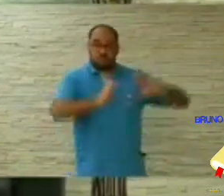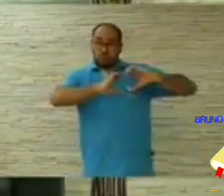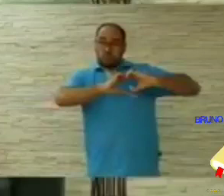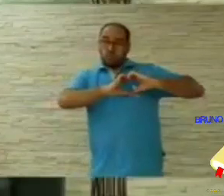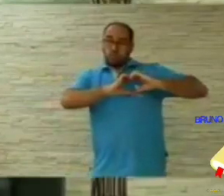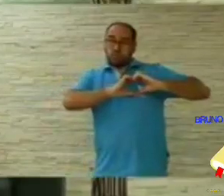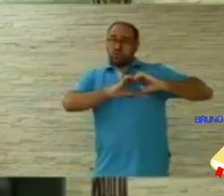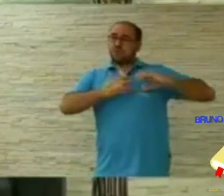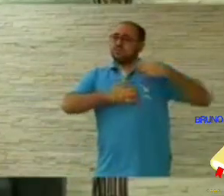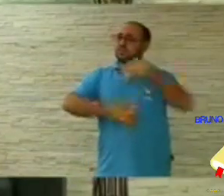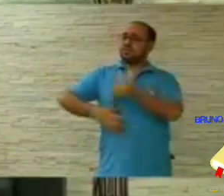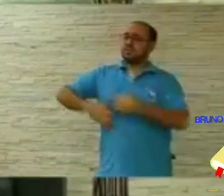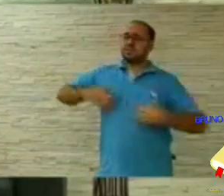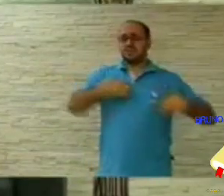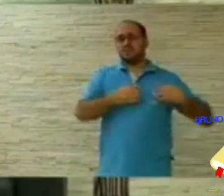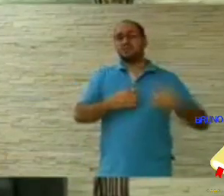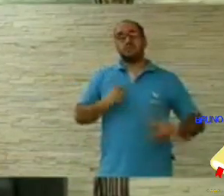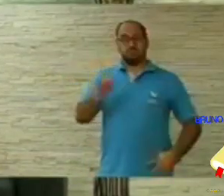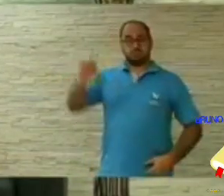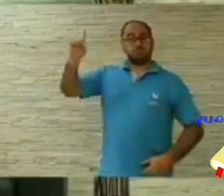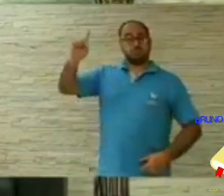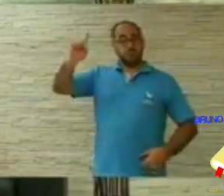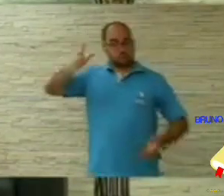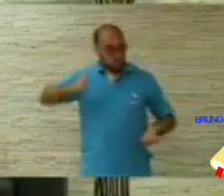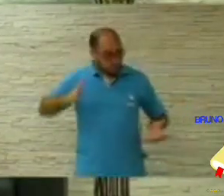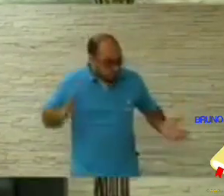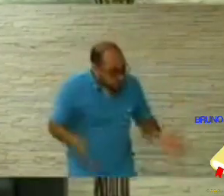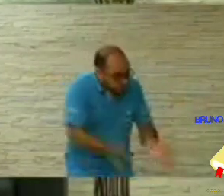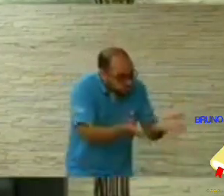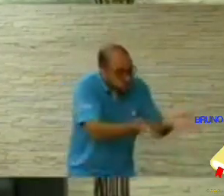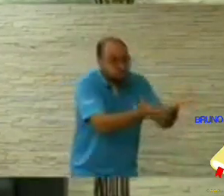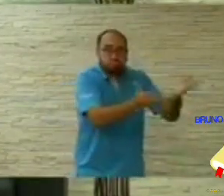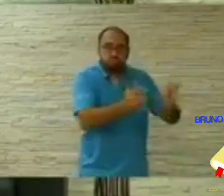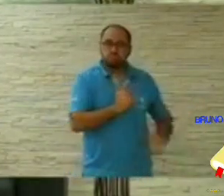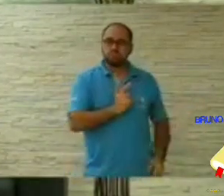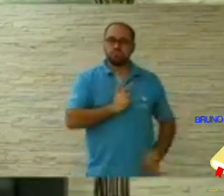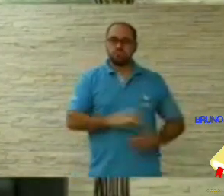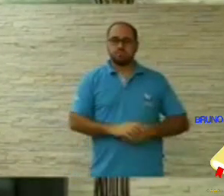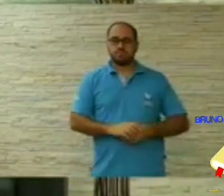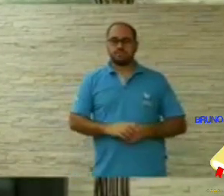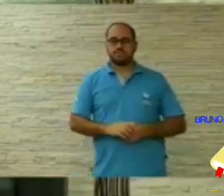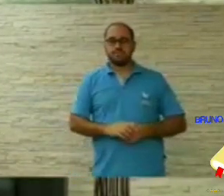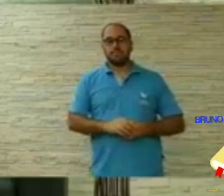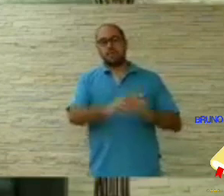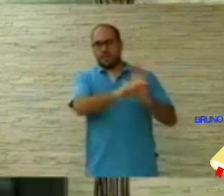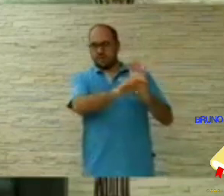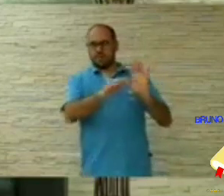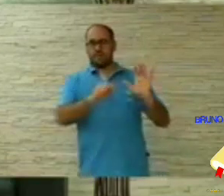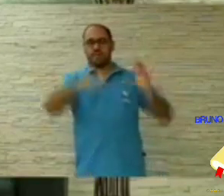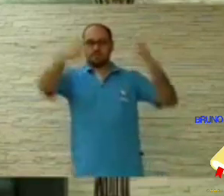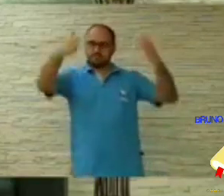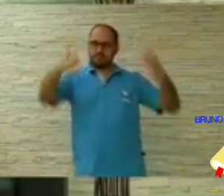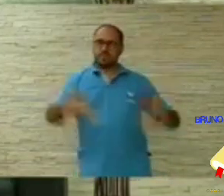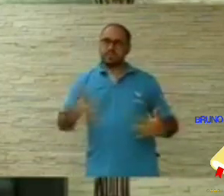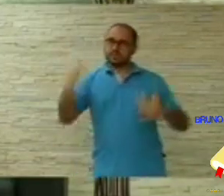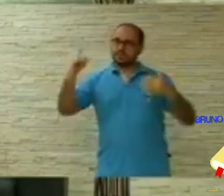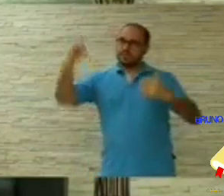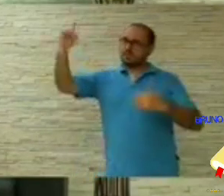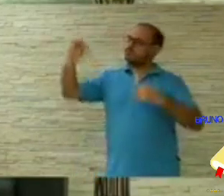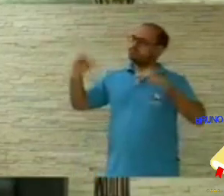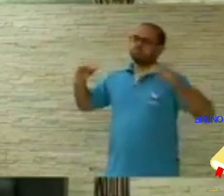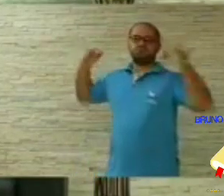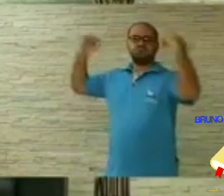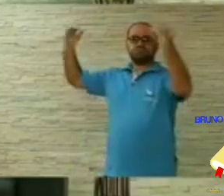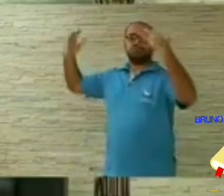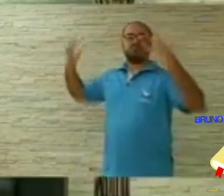contritos. Sabe, esse verso diz para a gente que Deus é grandioso. Apresenta a grandiosidade dEle, mas